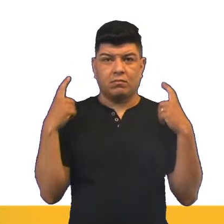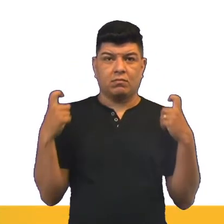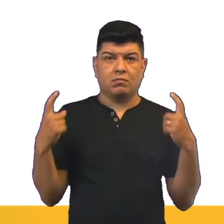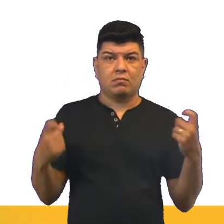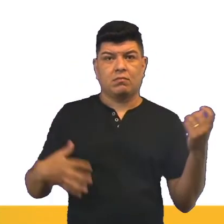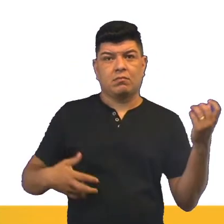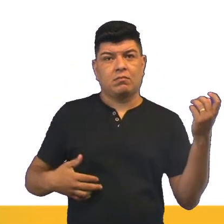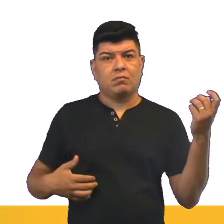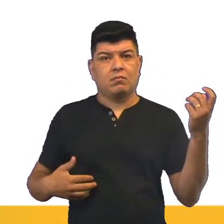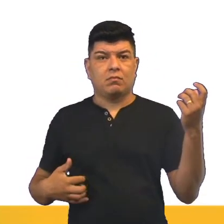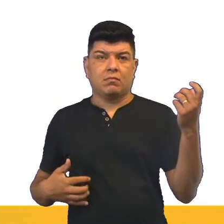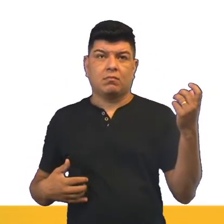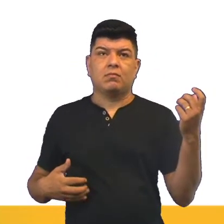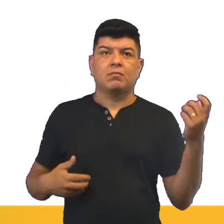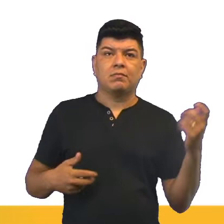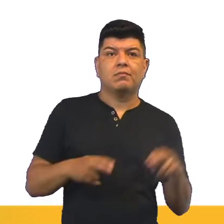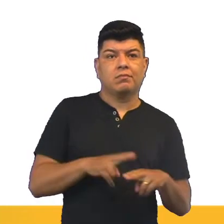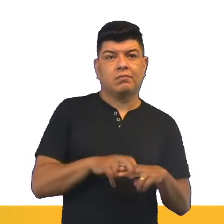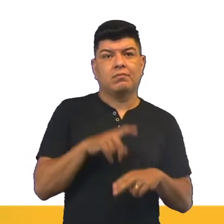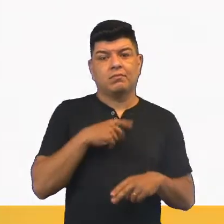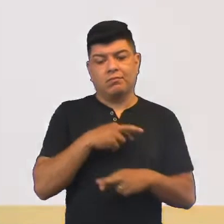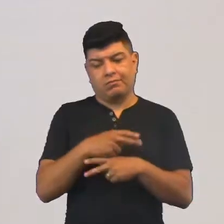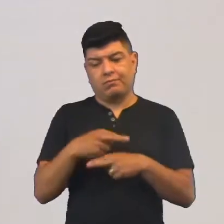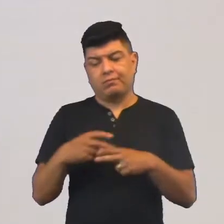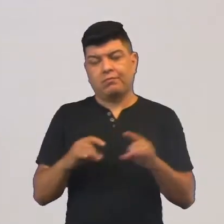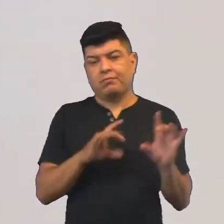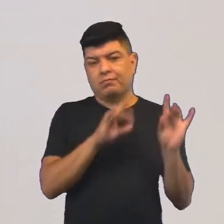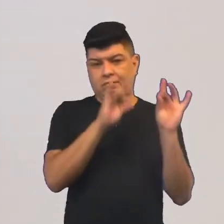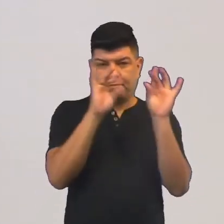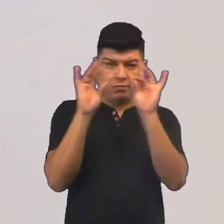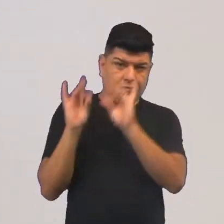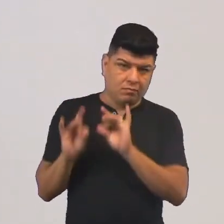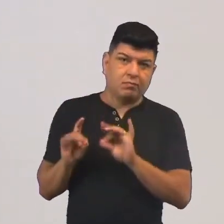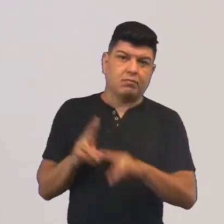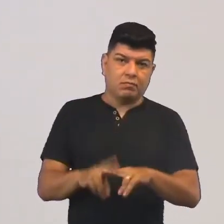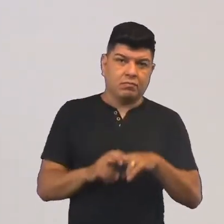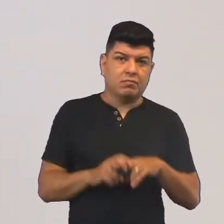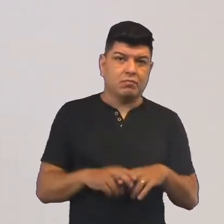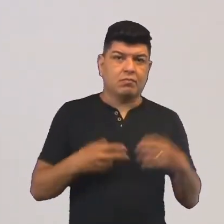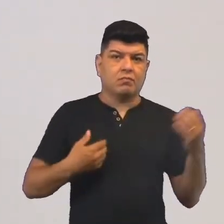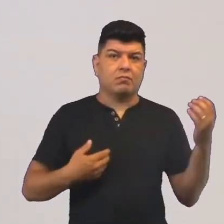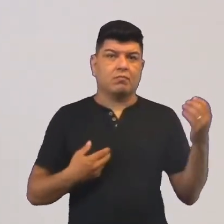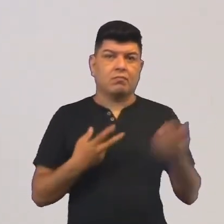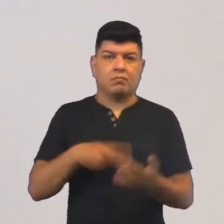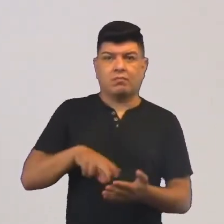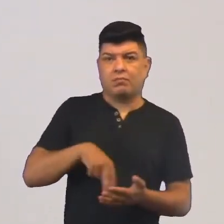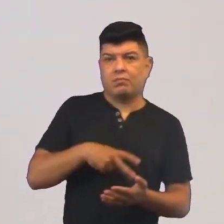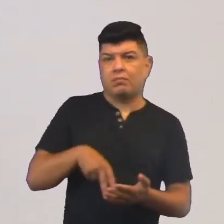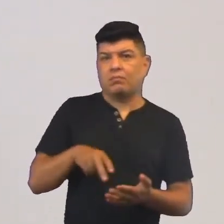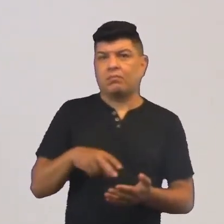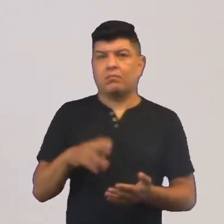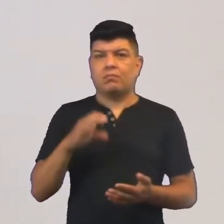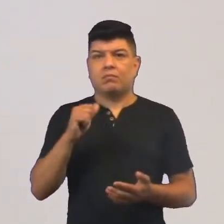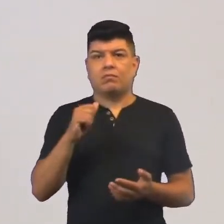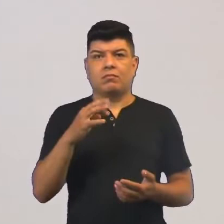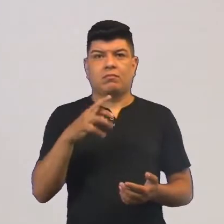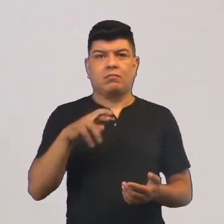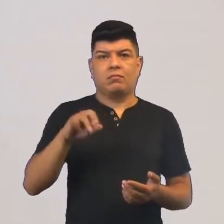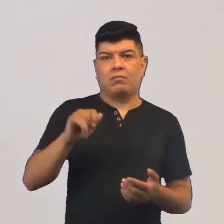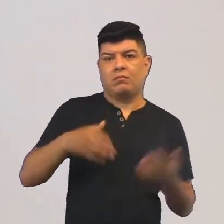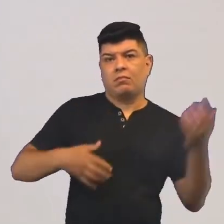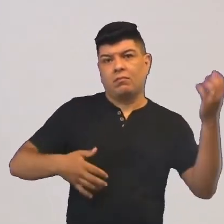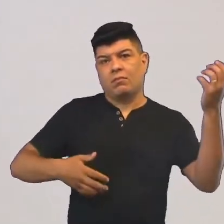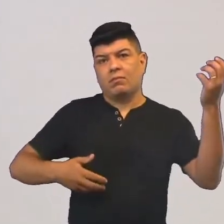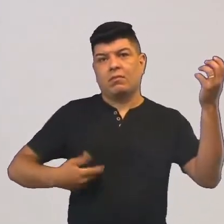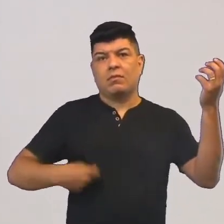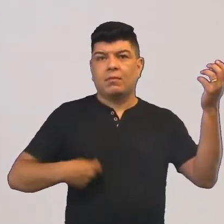das violas. Então, aí existe um instrumento específico, né, nessa dança da catira, que é a viola,